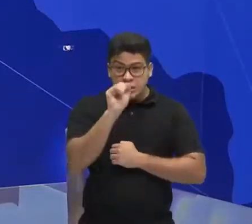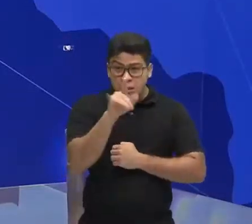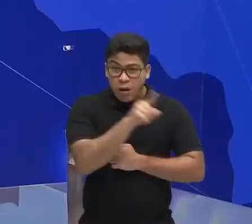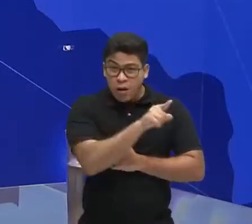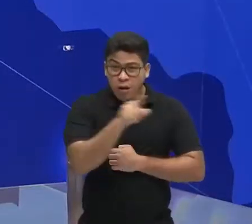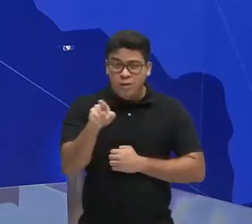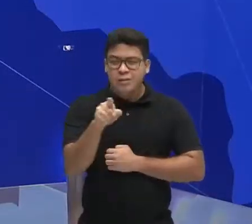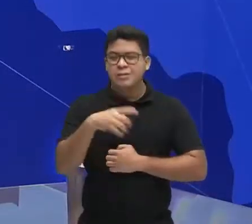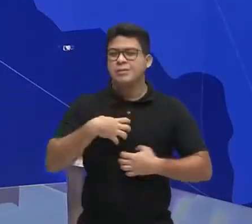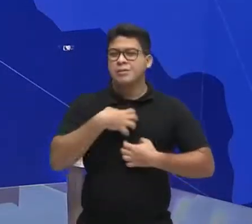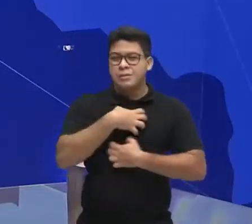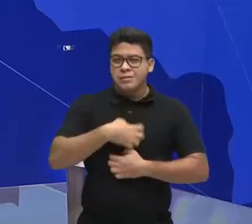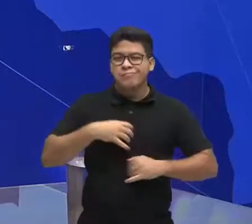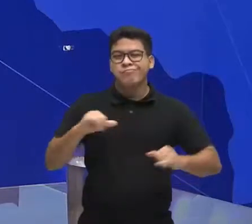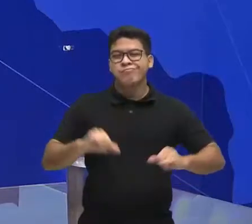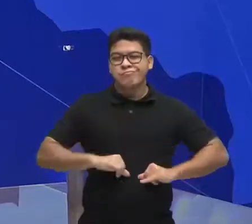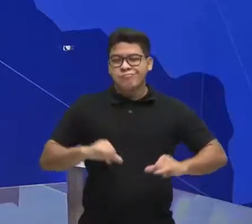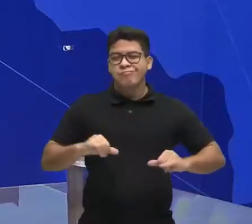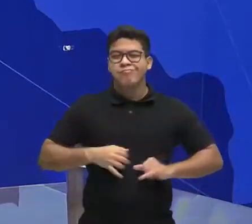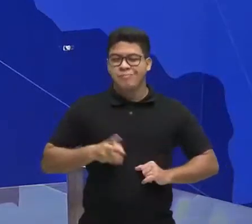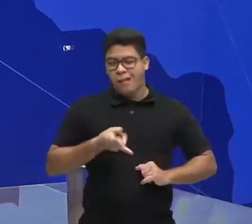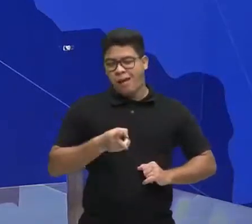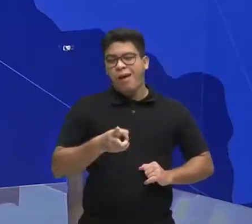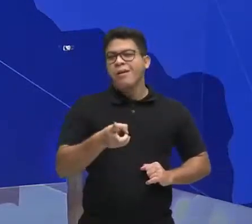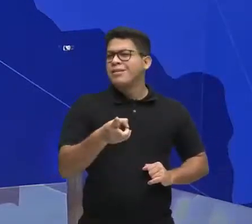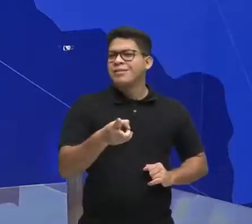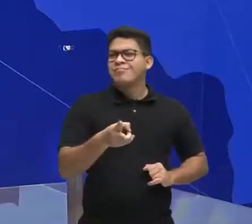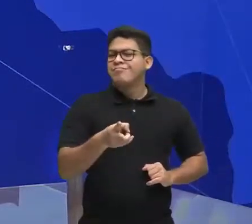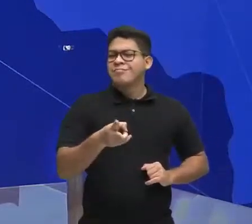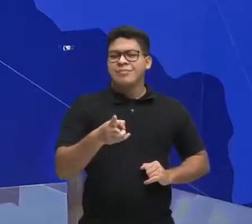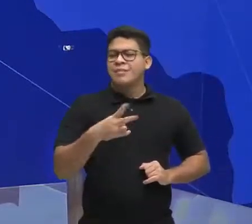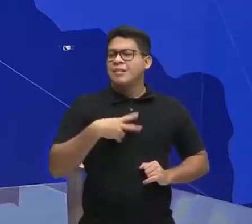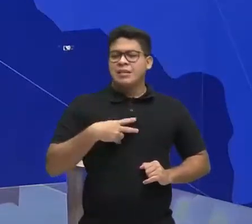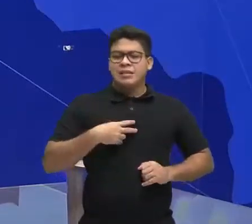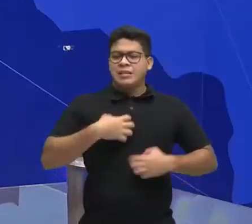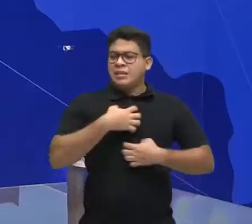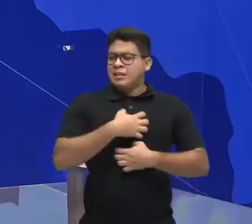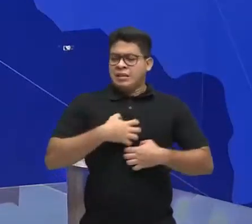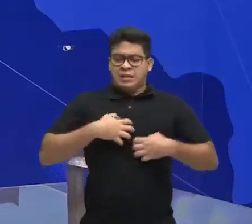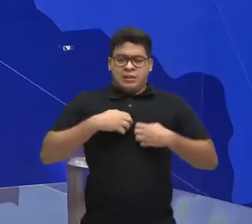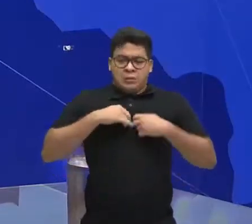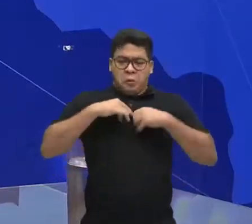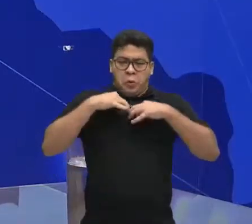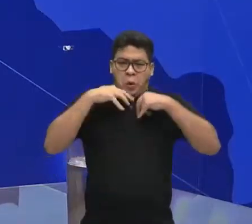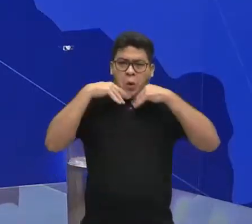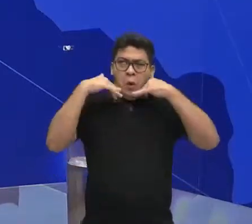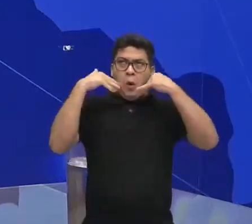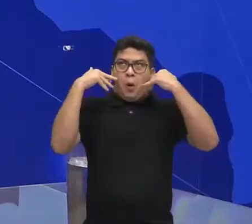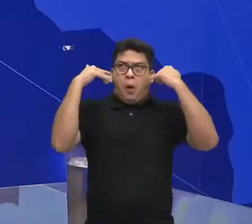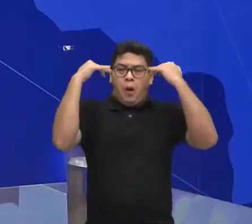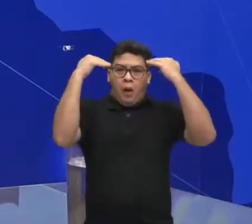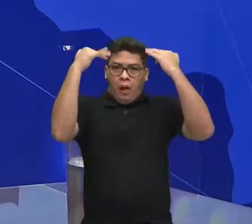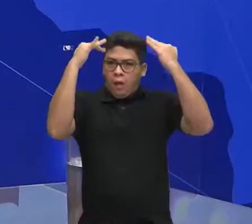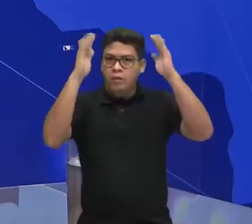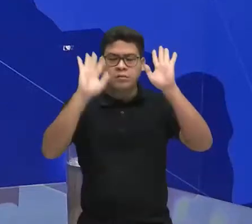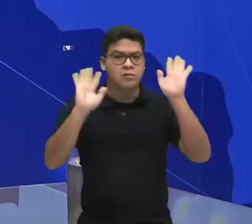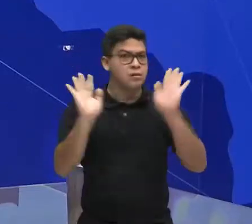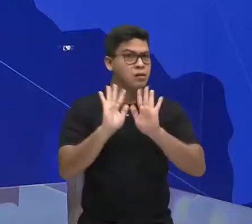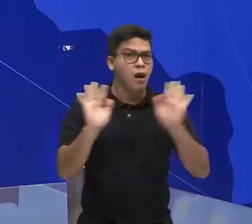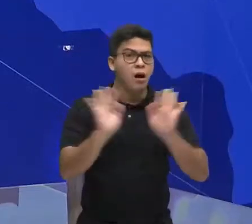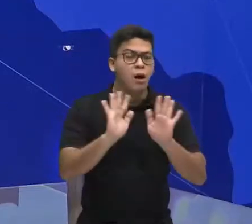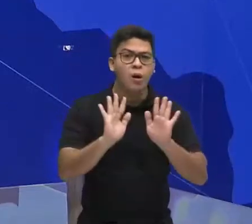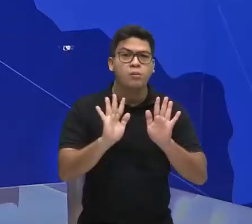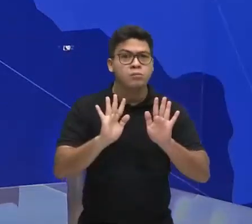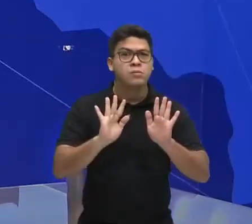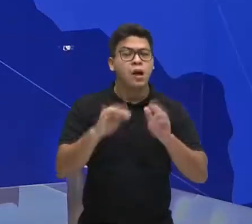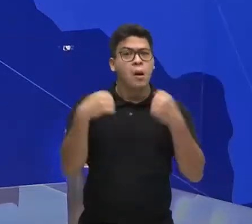vivenciando um sofrimento que demora muito, não se afogue nele, não se isole nele, não deixe com que ele te faça acreditar que